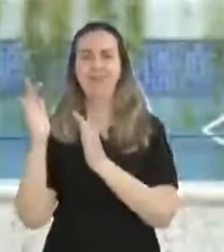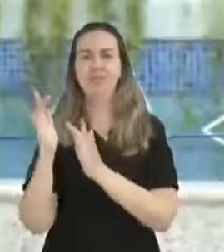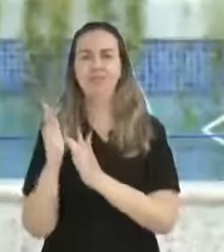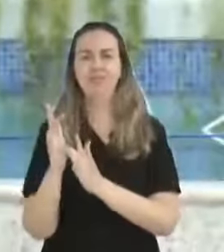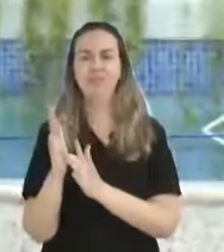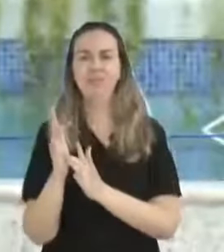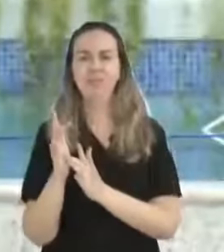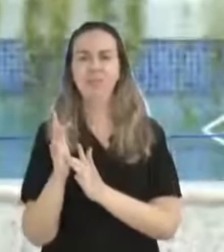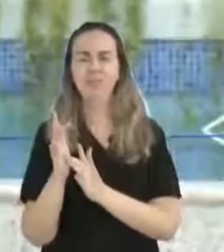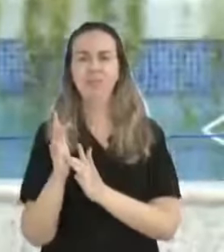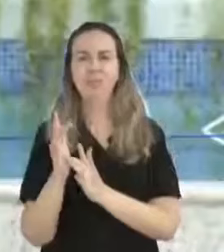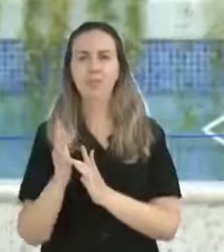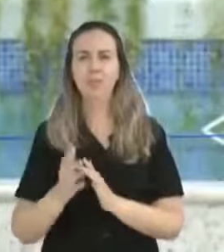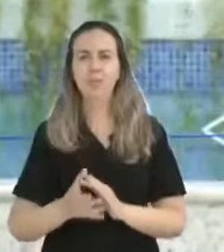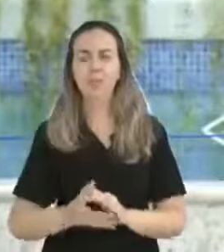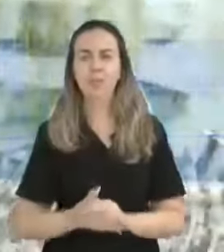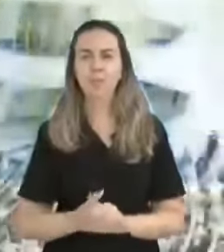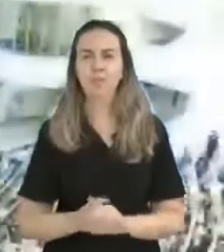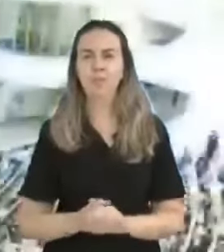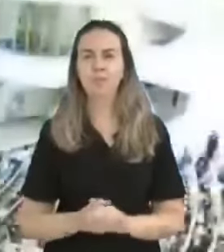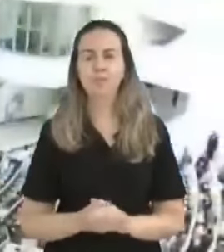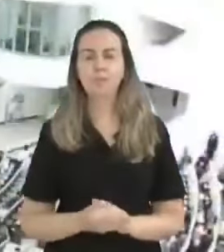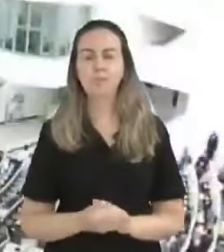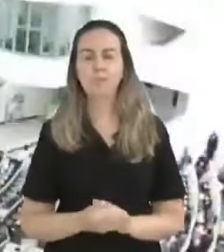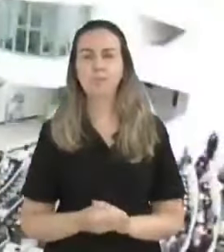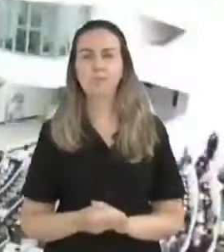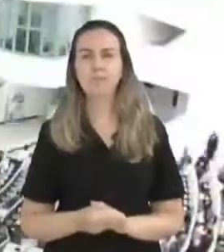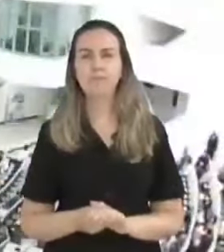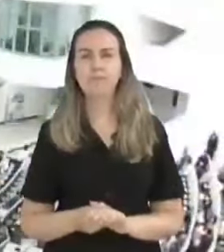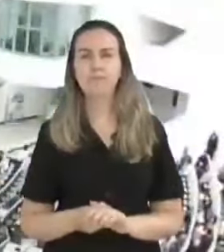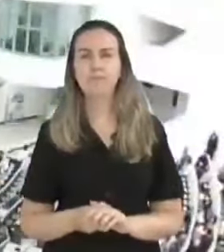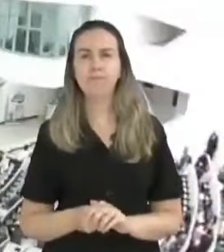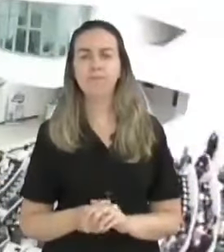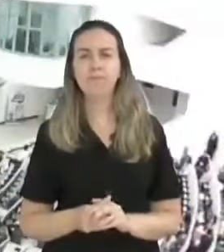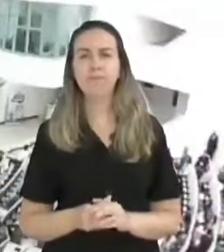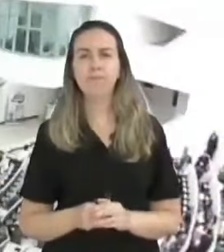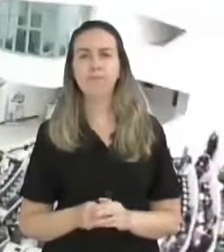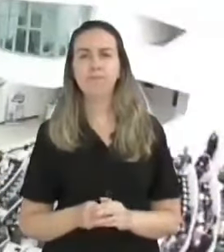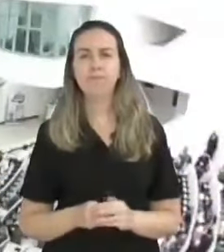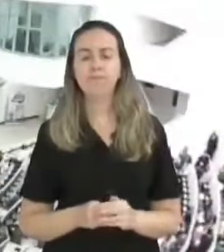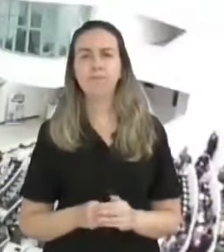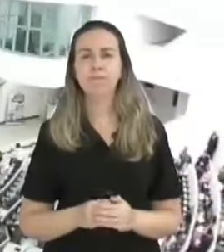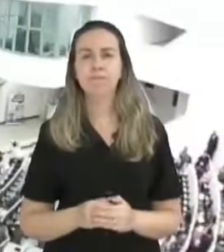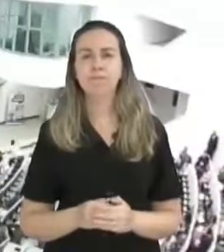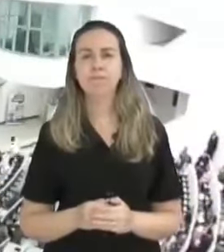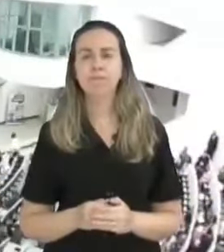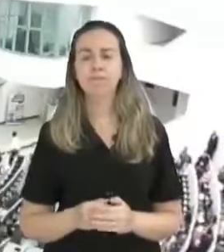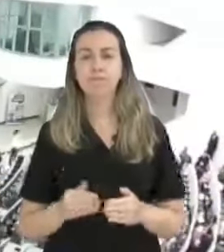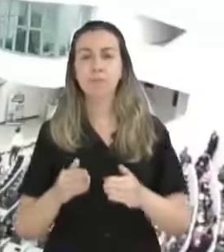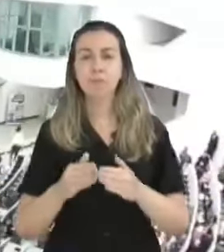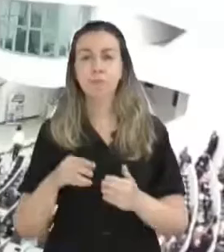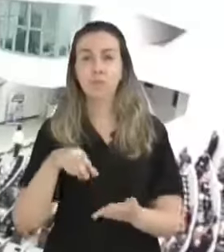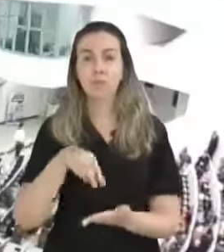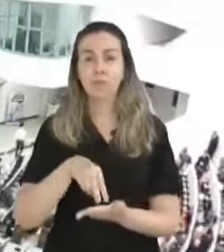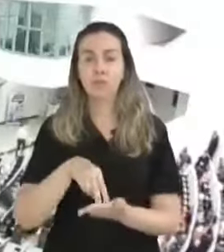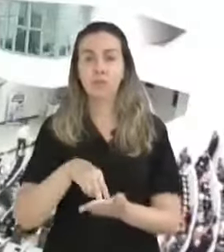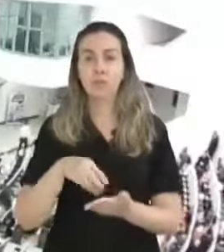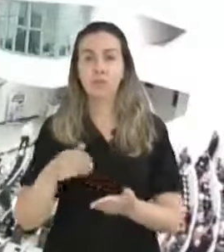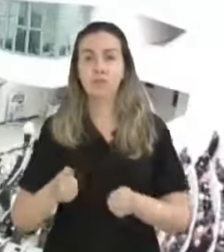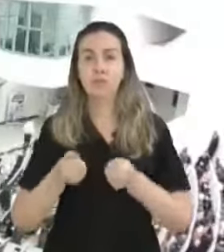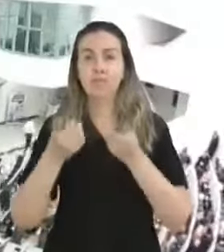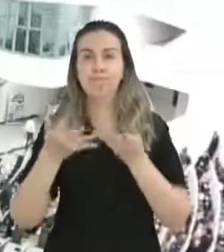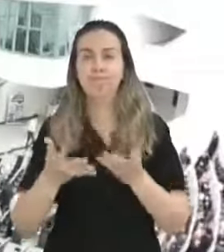Com a permissão do pastor José Wellington, quem quer renovação, coloque-se de pé dando glória. Coloque-se de pé dando